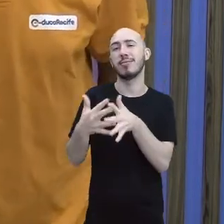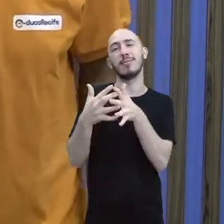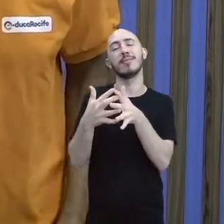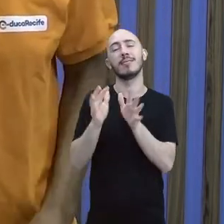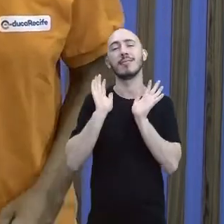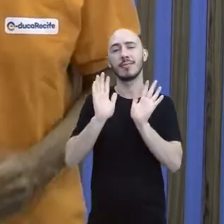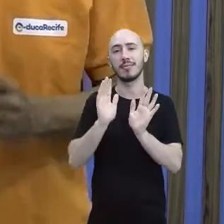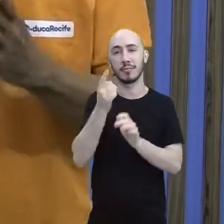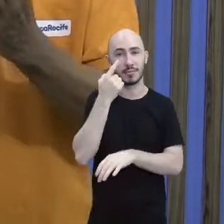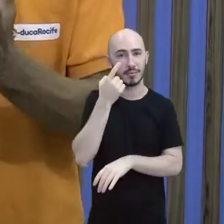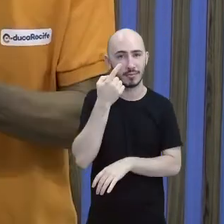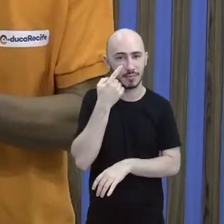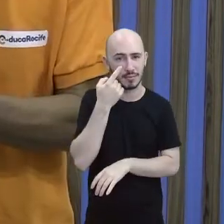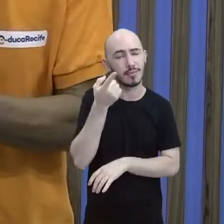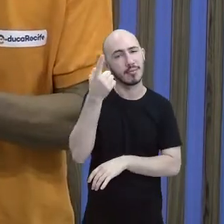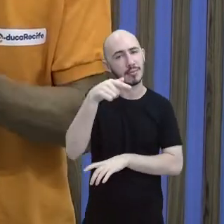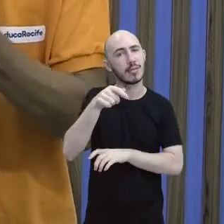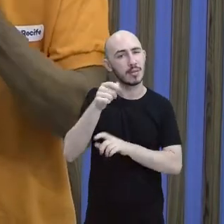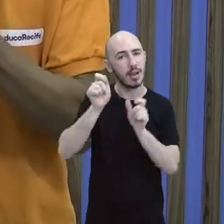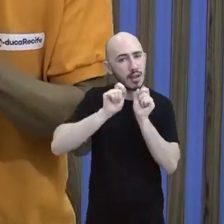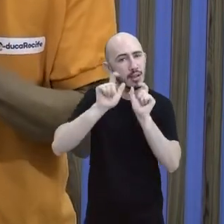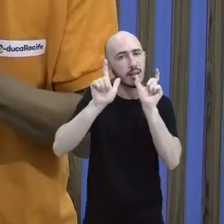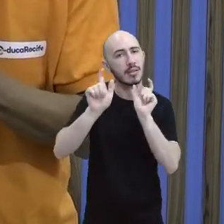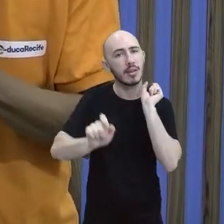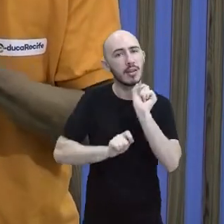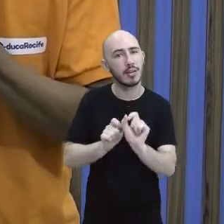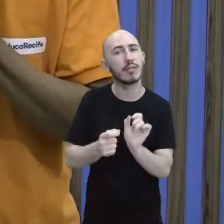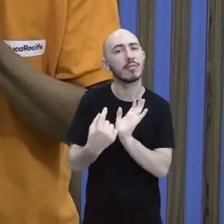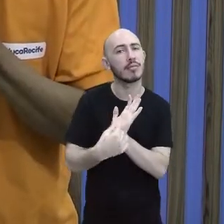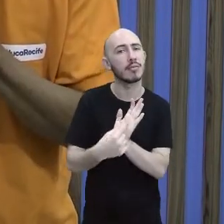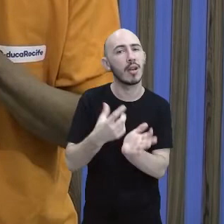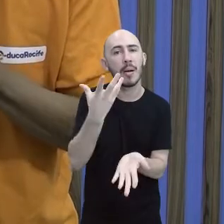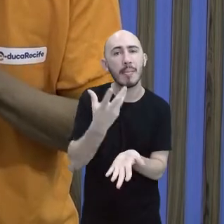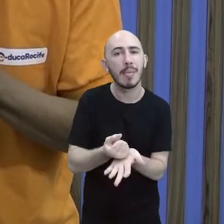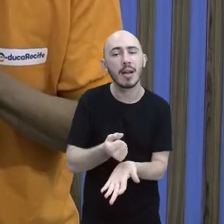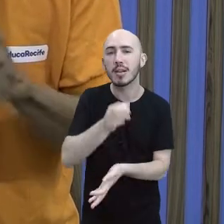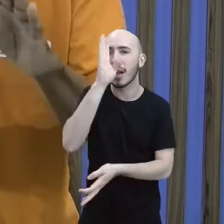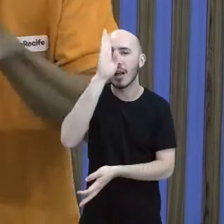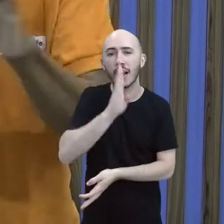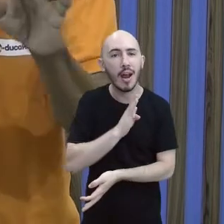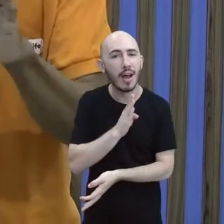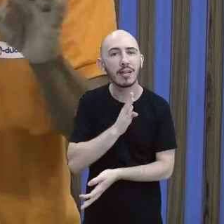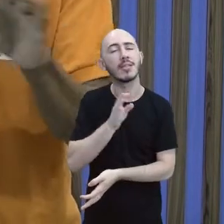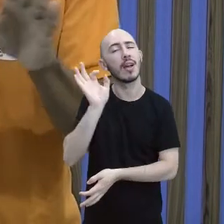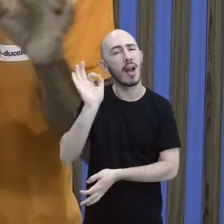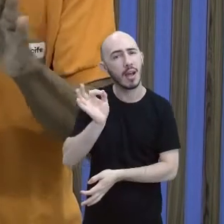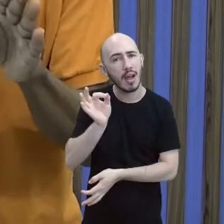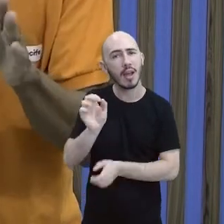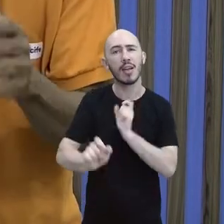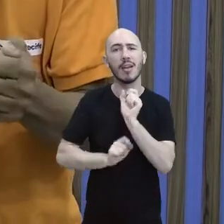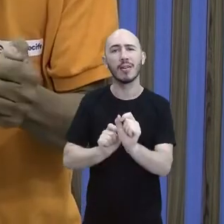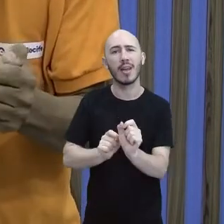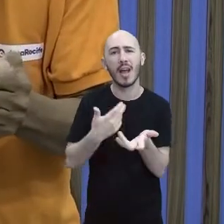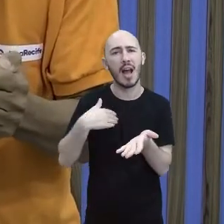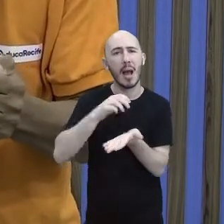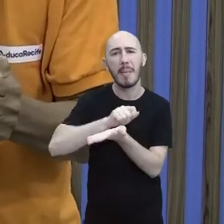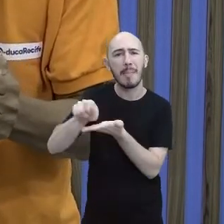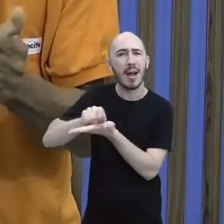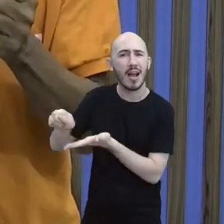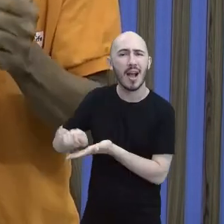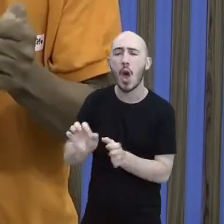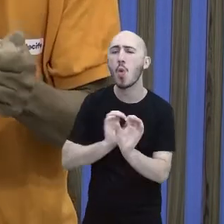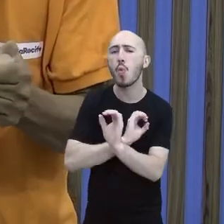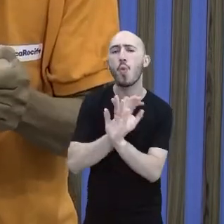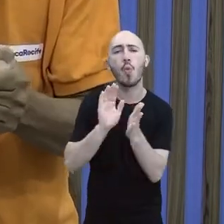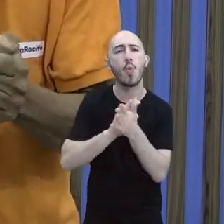irmão, te liga, cara. Tu baixar o QR Code, é 0800. Tu não vai pagar teus dados, não. Vai assistir a